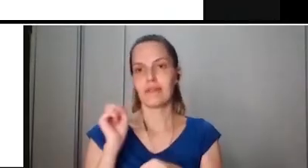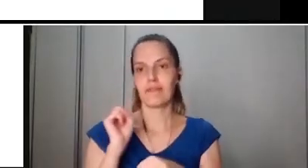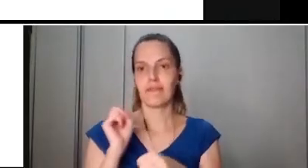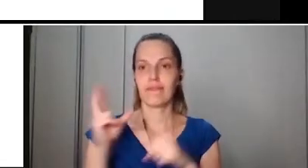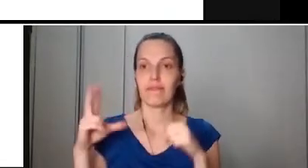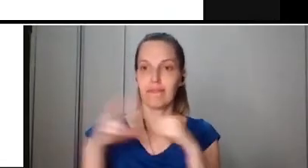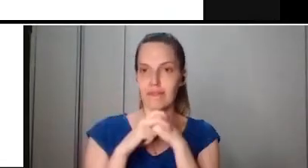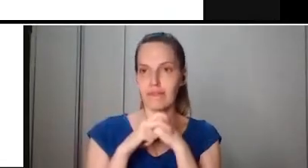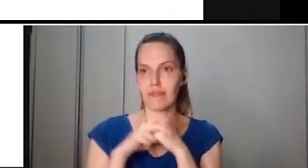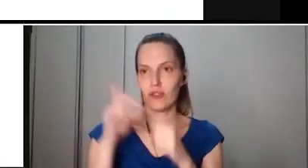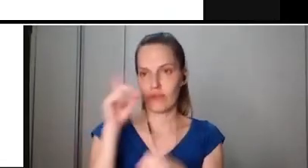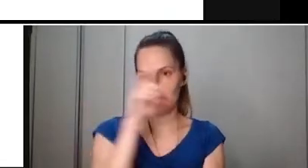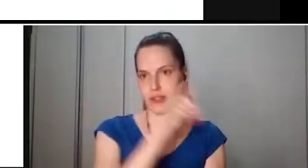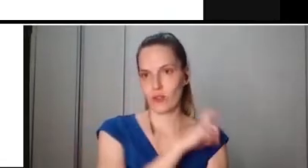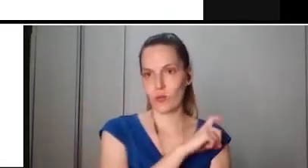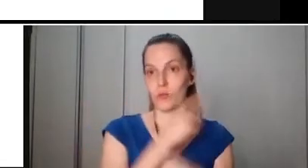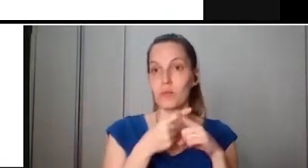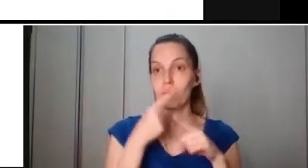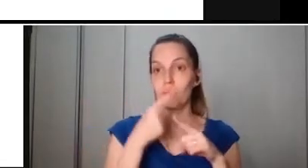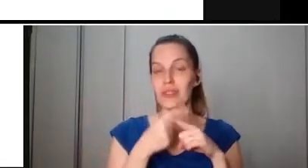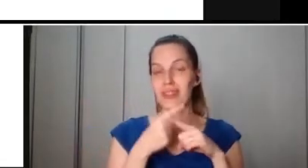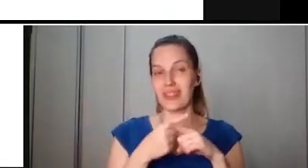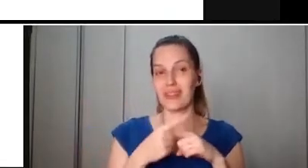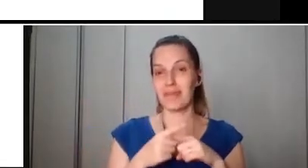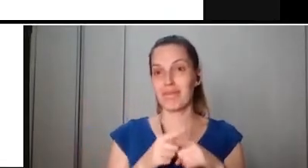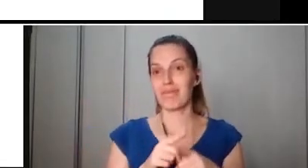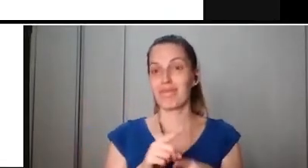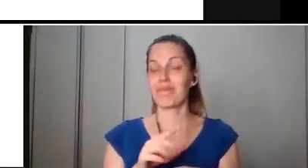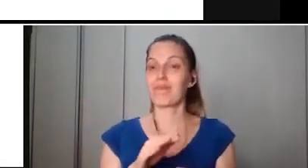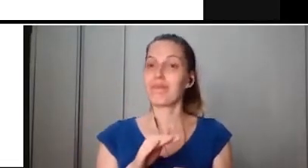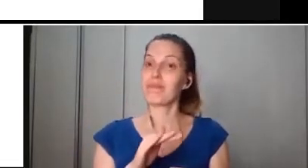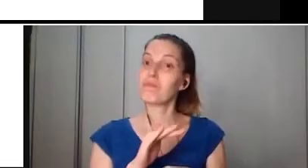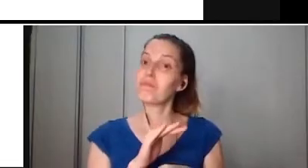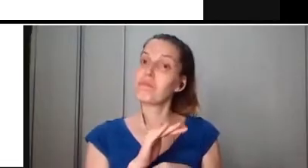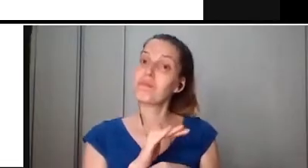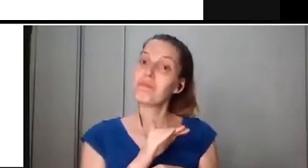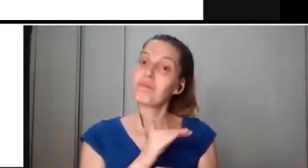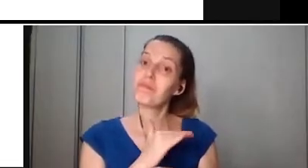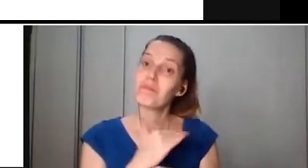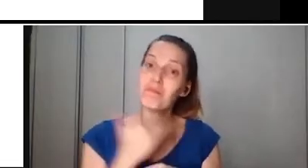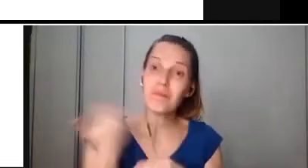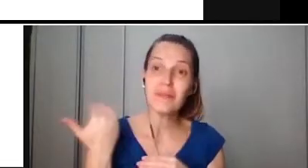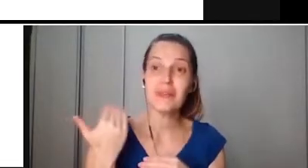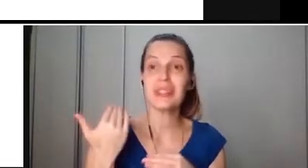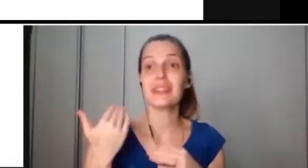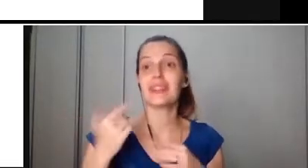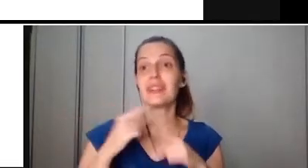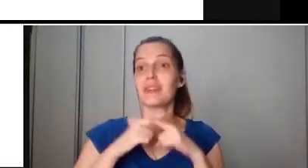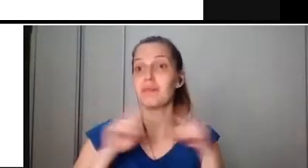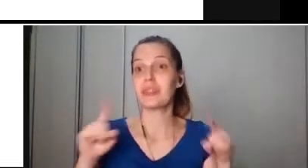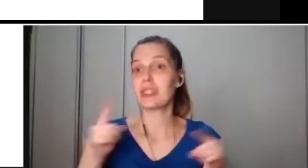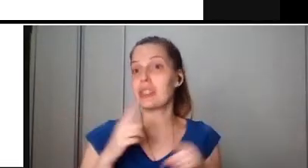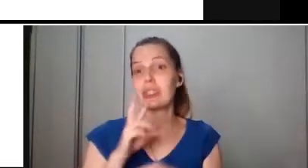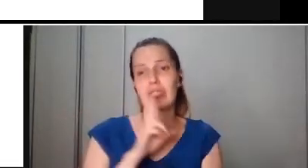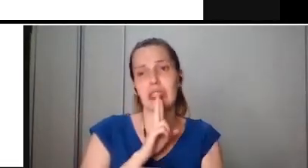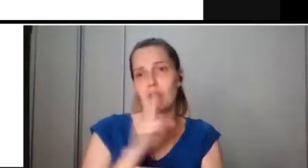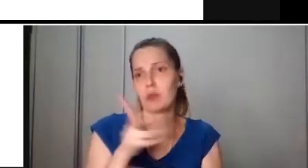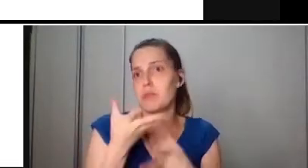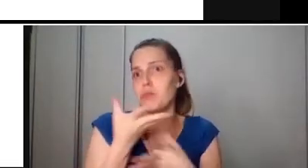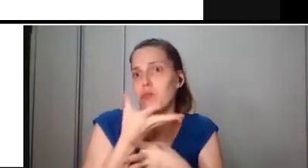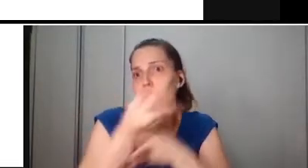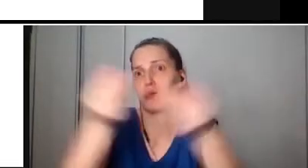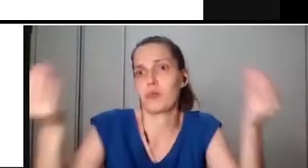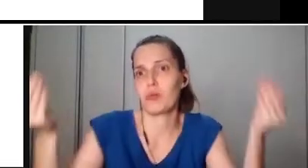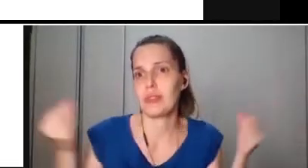difícil? Ele tem uma letalidade que não é enorme, então ele não gera um medo enorme nas pessoas, a